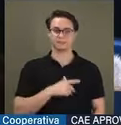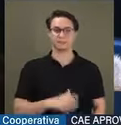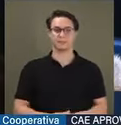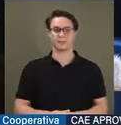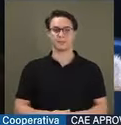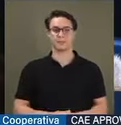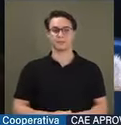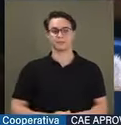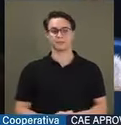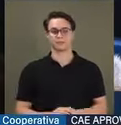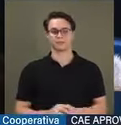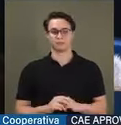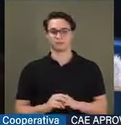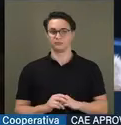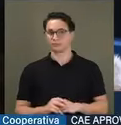Portinho,